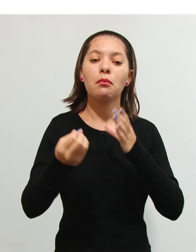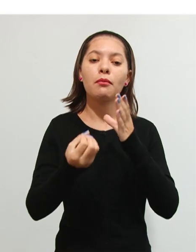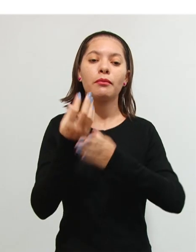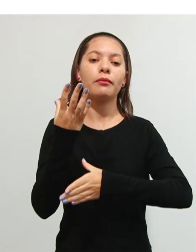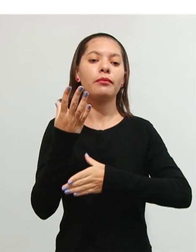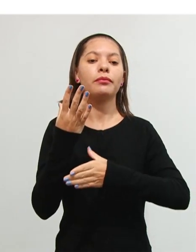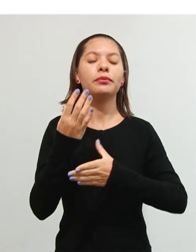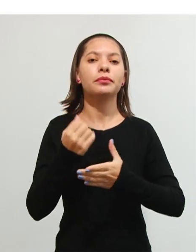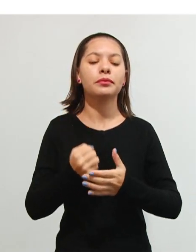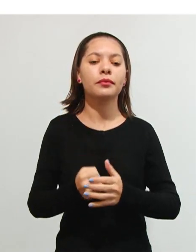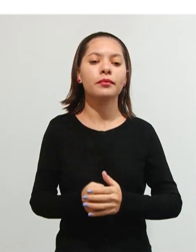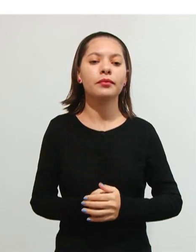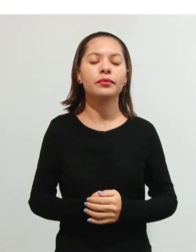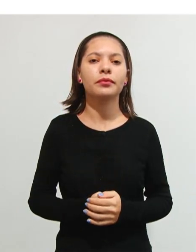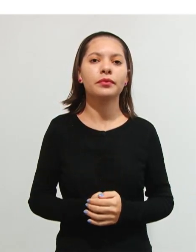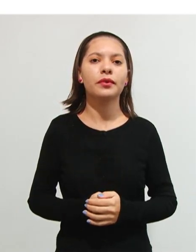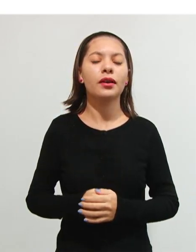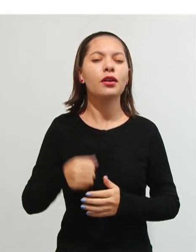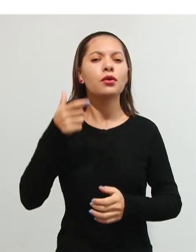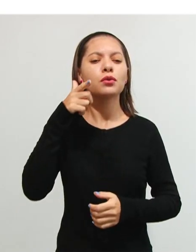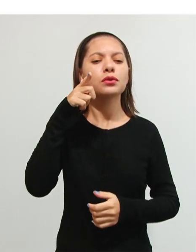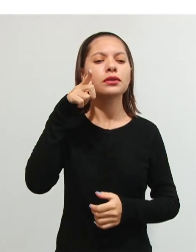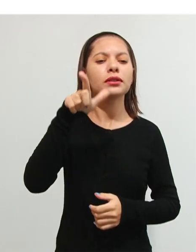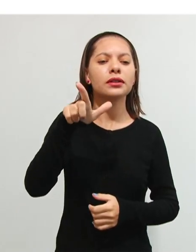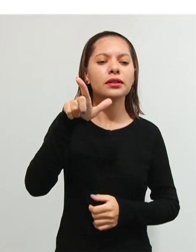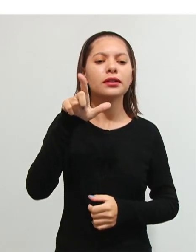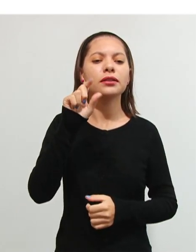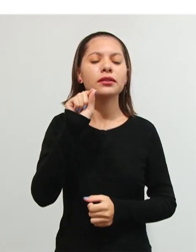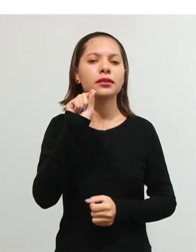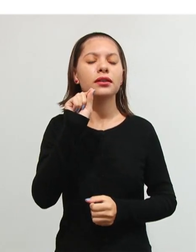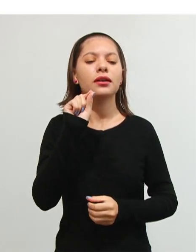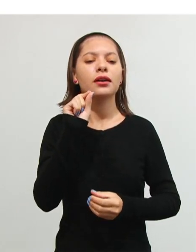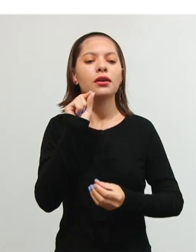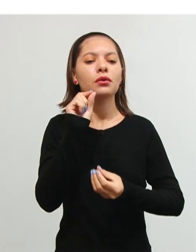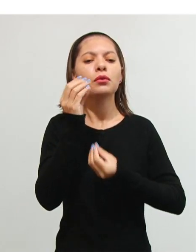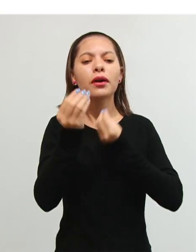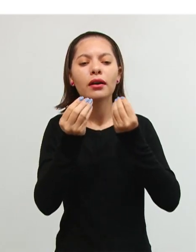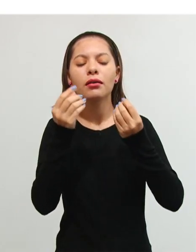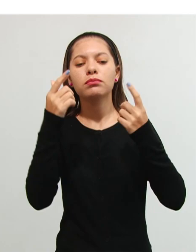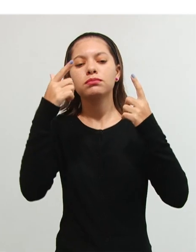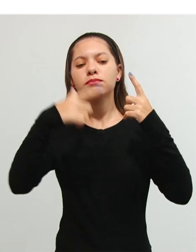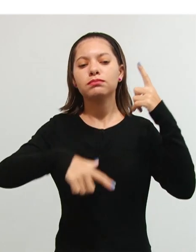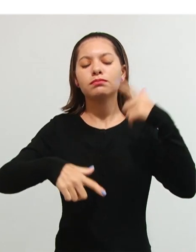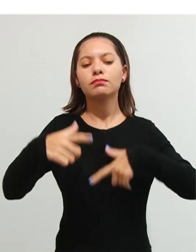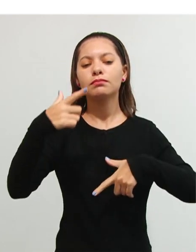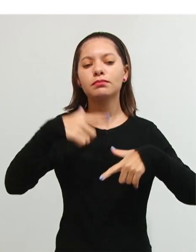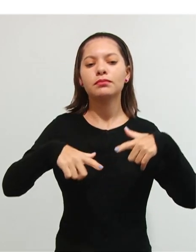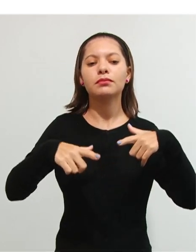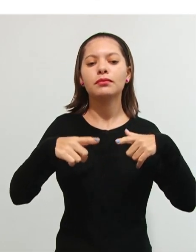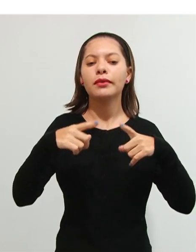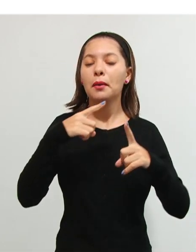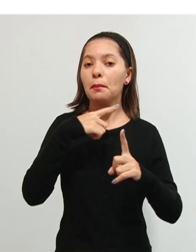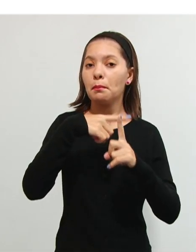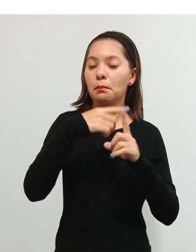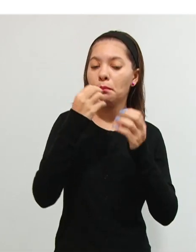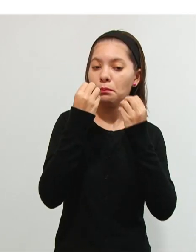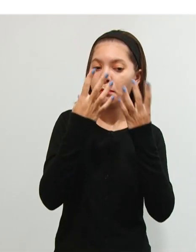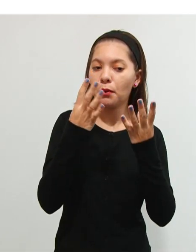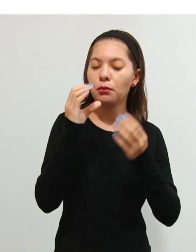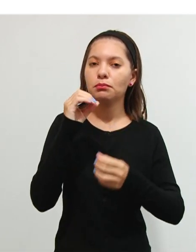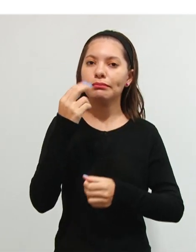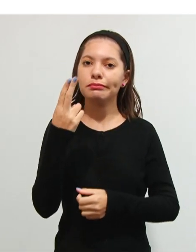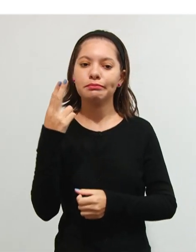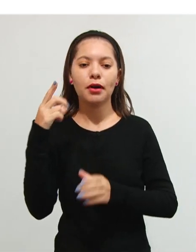pensamento do Skinner. Se ele alcançasse esse meu comportamento, haveria um reforço, que poderia ser positivo ou